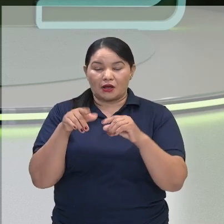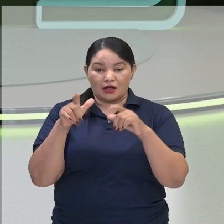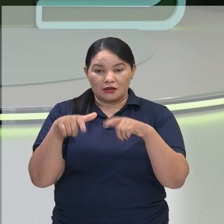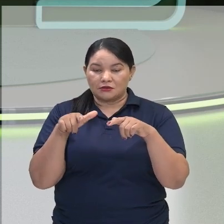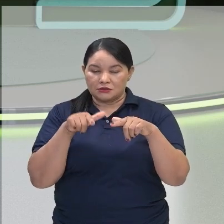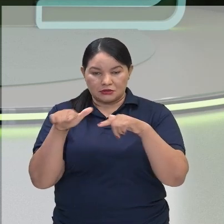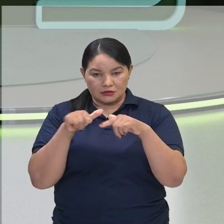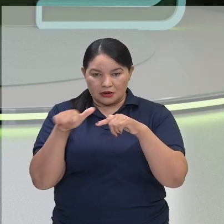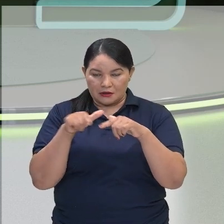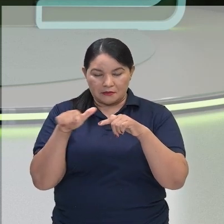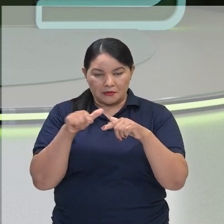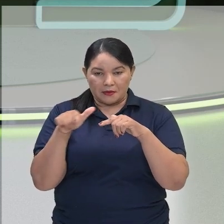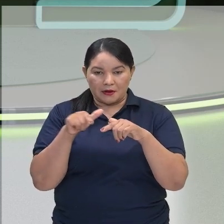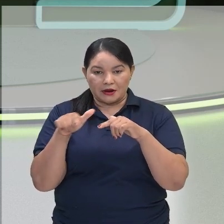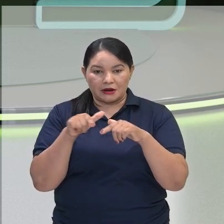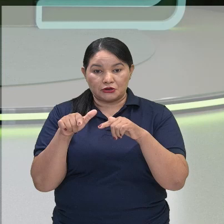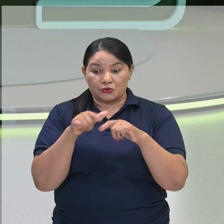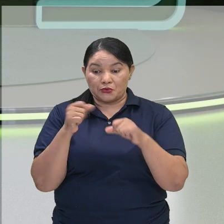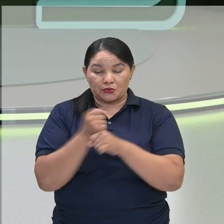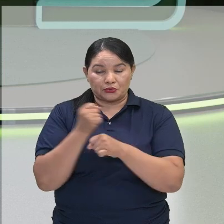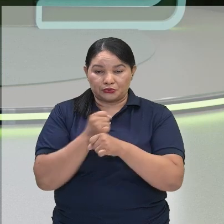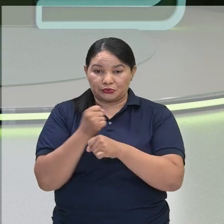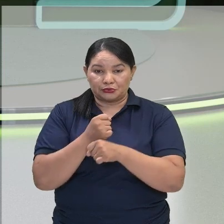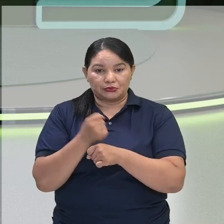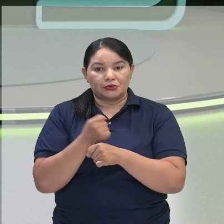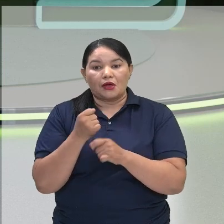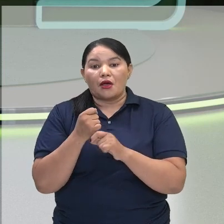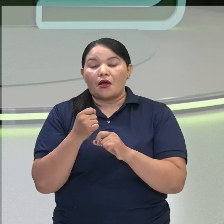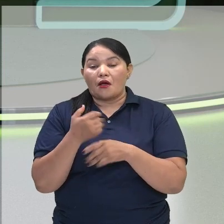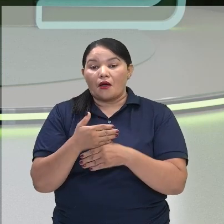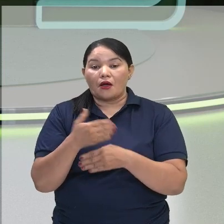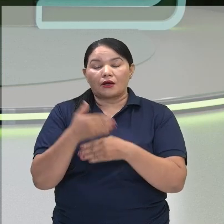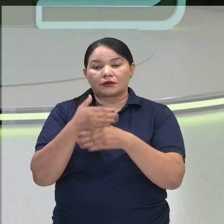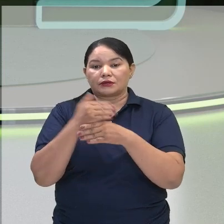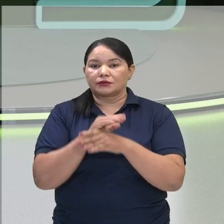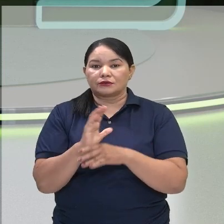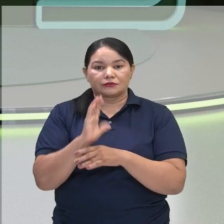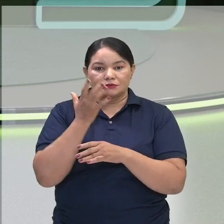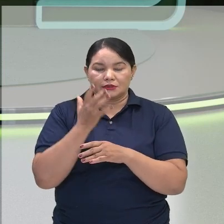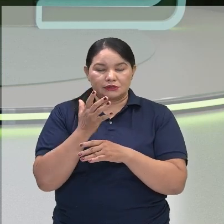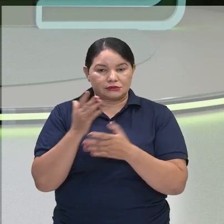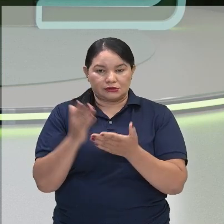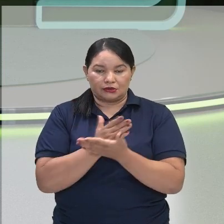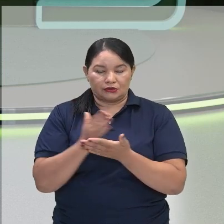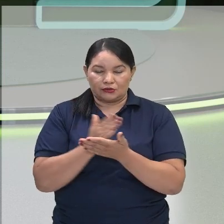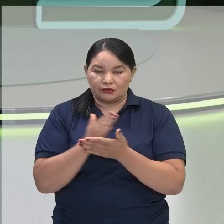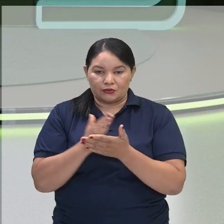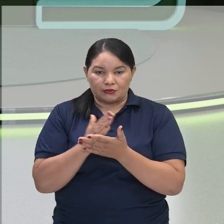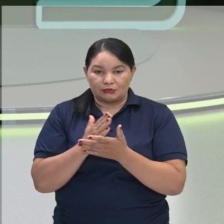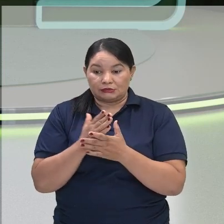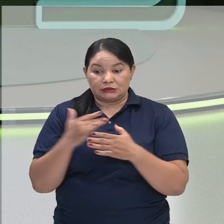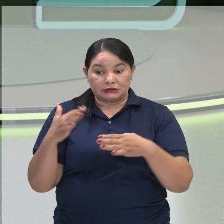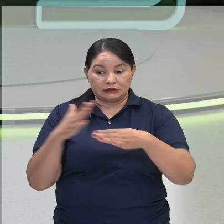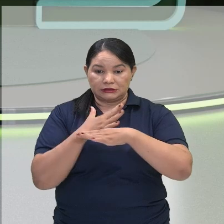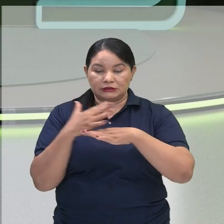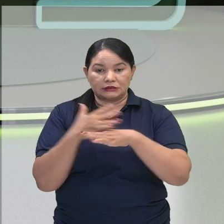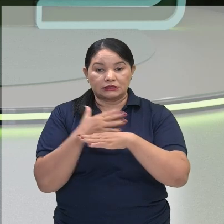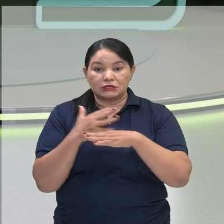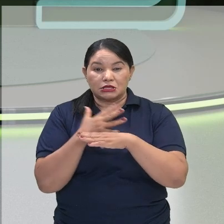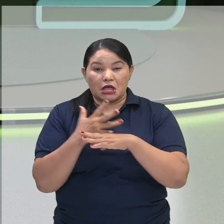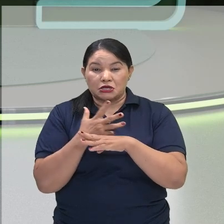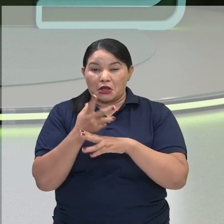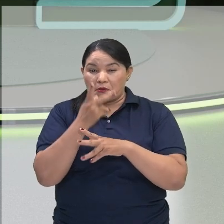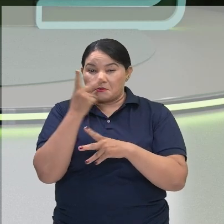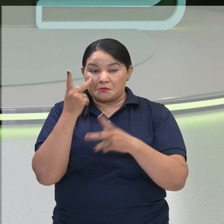para trabalhar, então, nessa construção. E o que acontece? As cidades não estavam, né, esperando essa grande quantidade